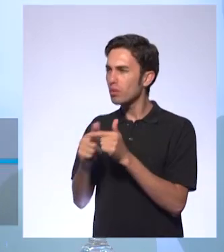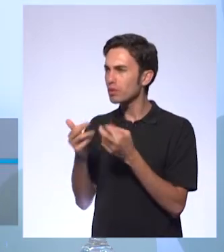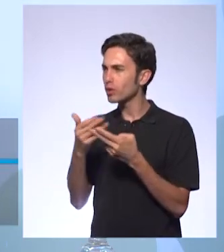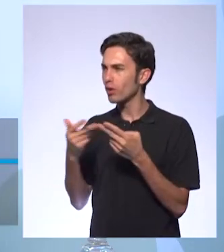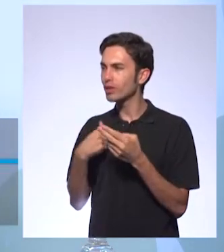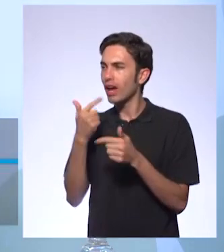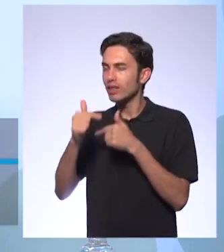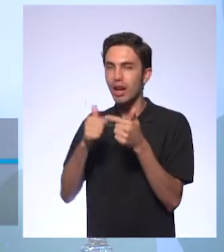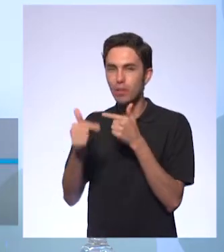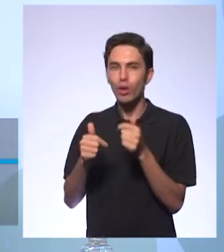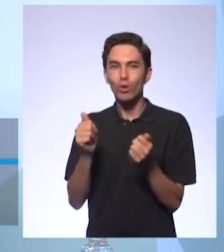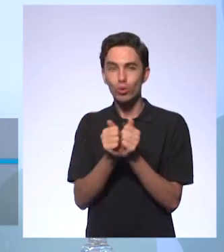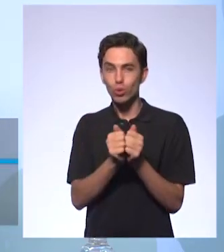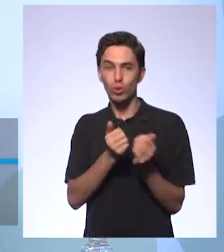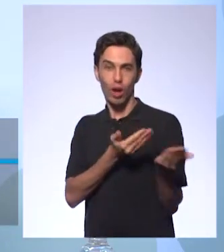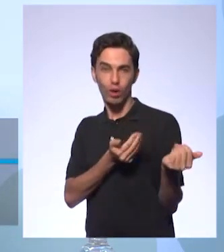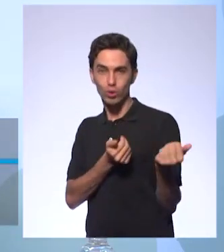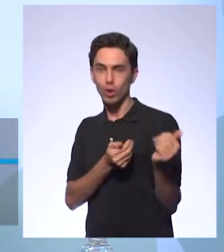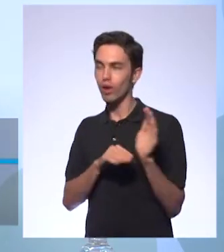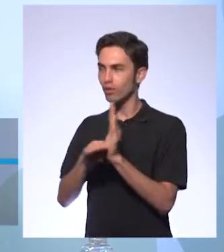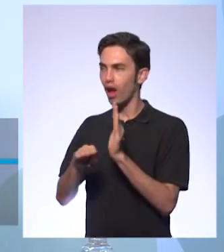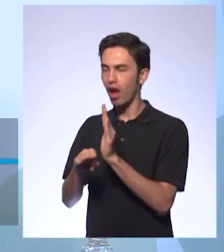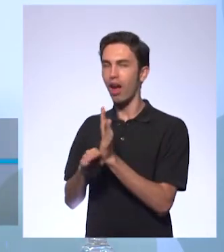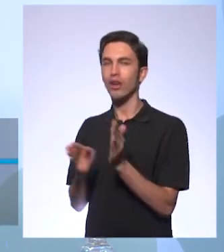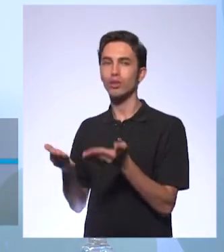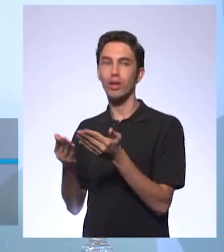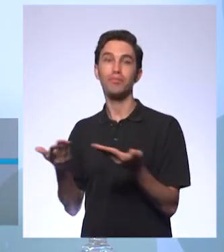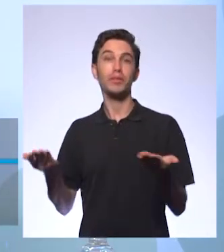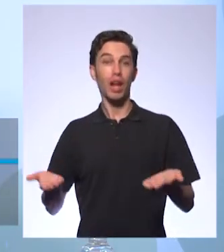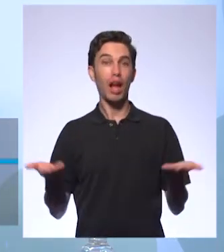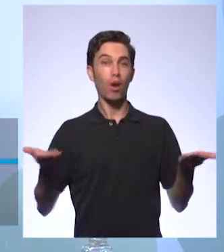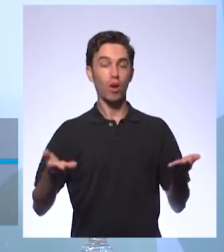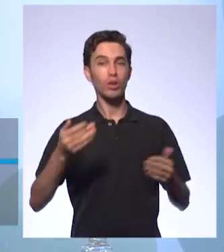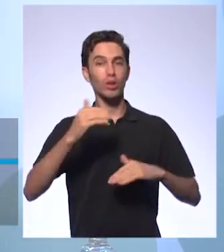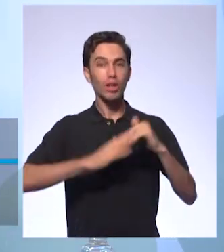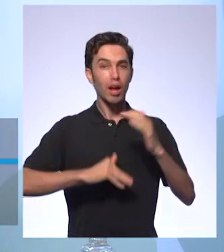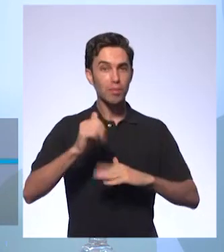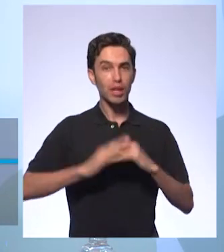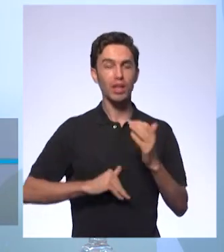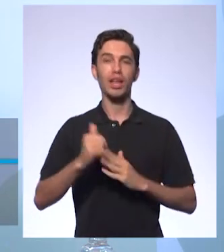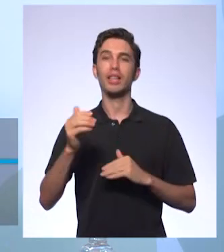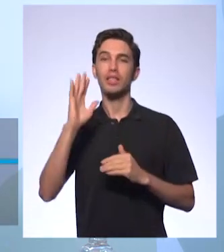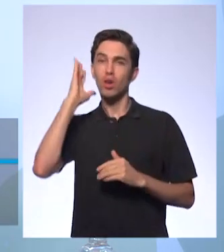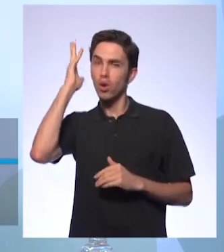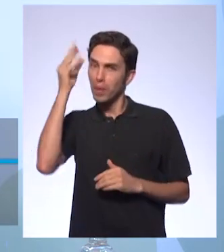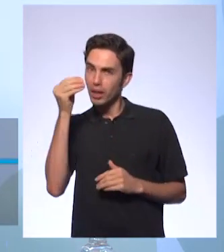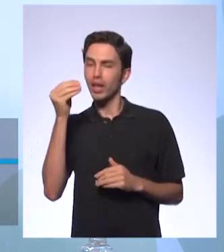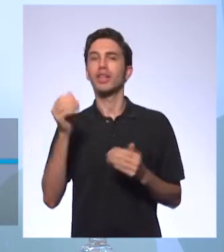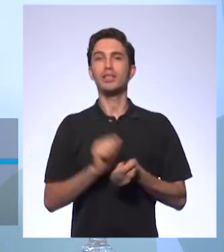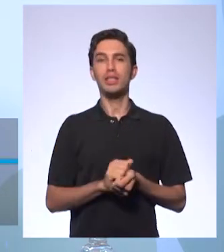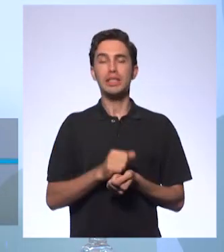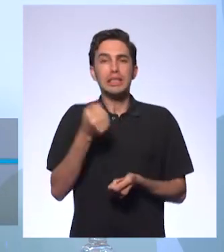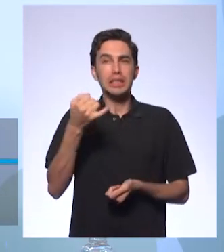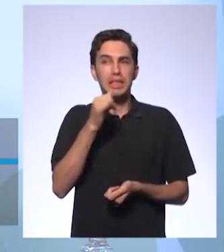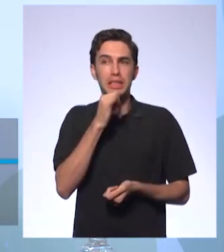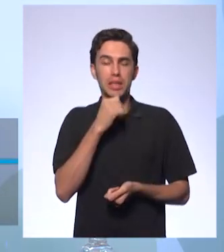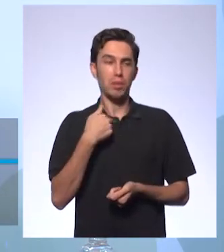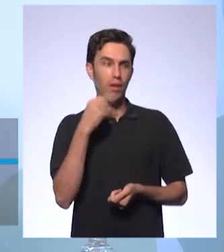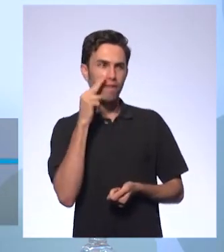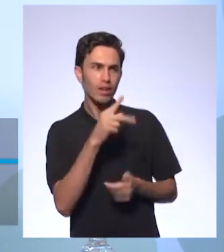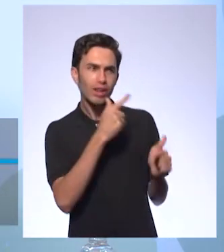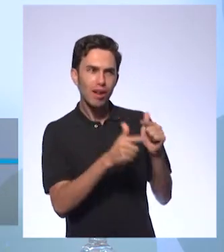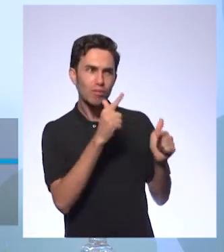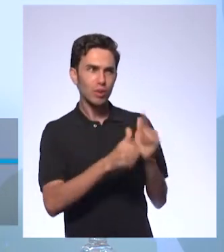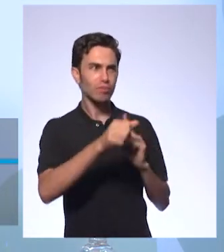essa. Se você faz um artigo de opinião, nós estamos falando aqui de competências e habilidades. Então, quando eu tenho um problema social,